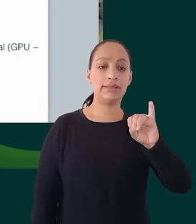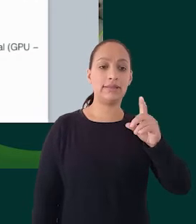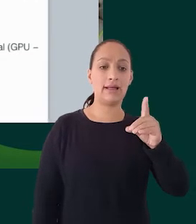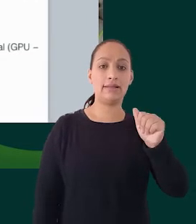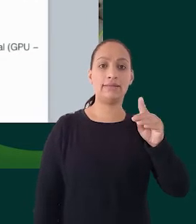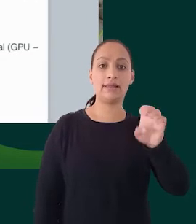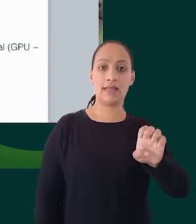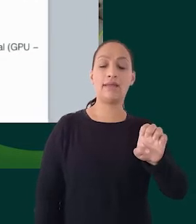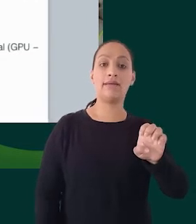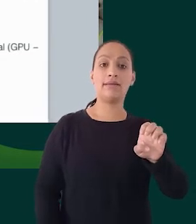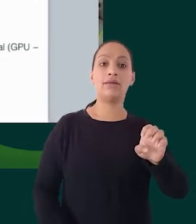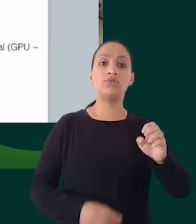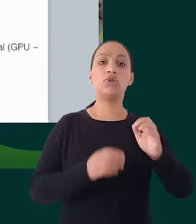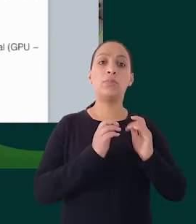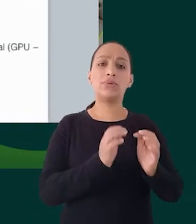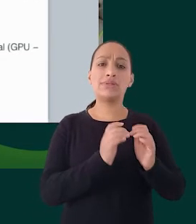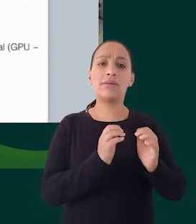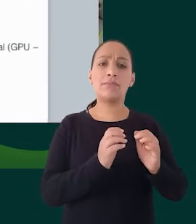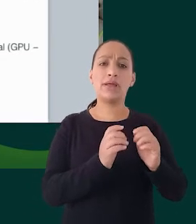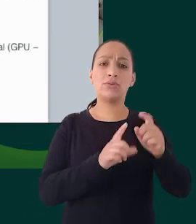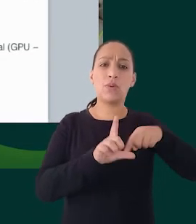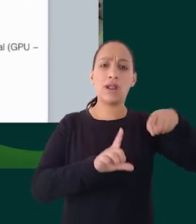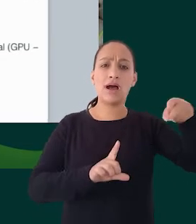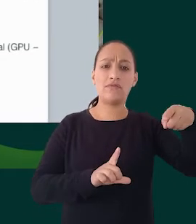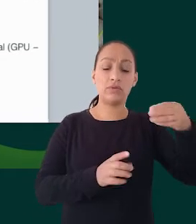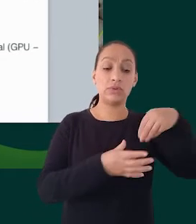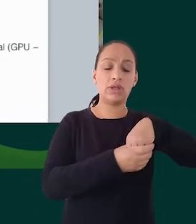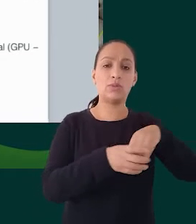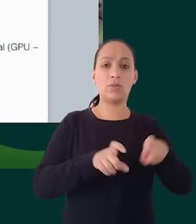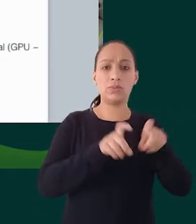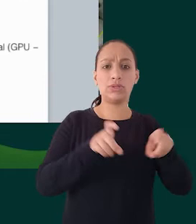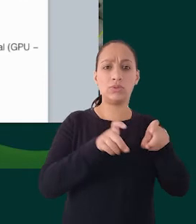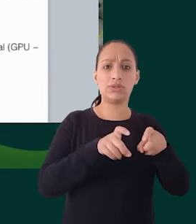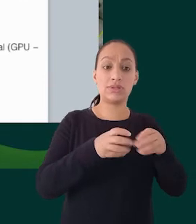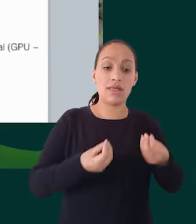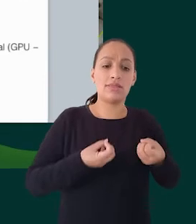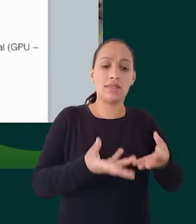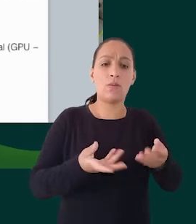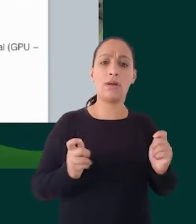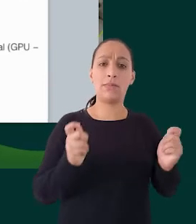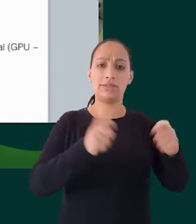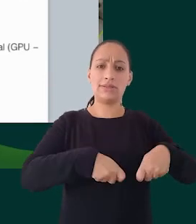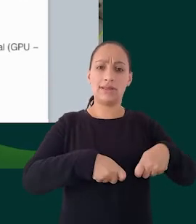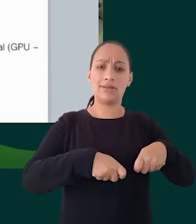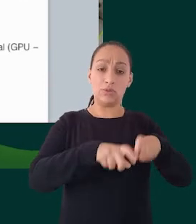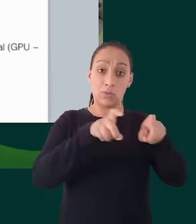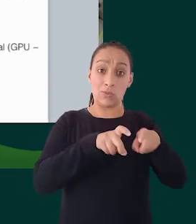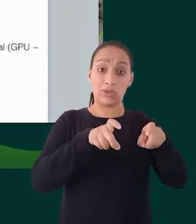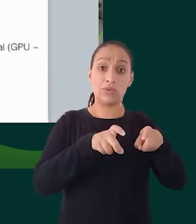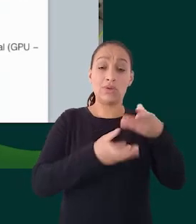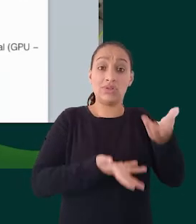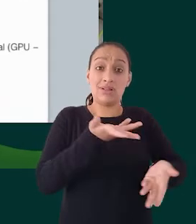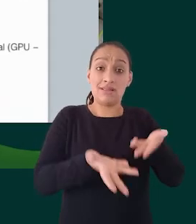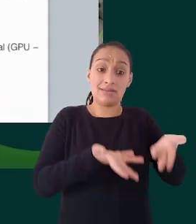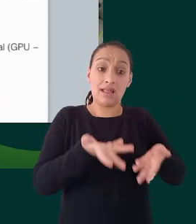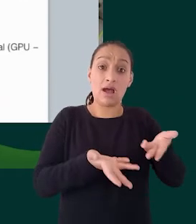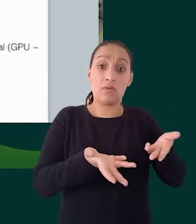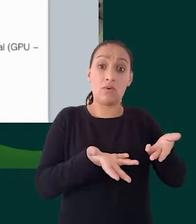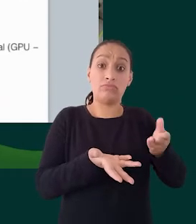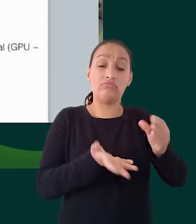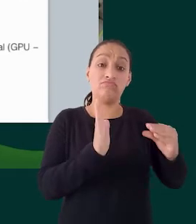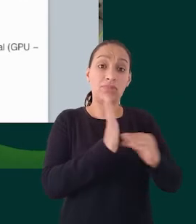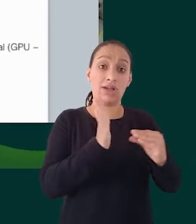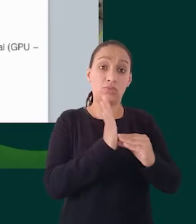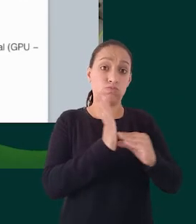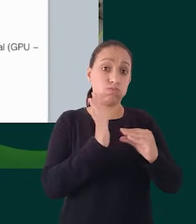que aceleraram muito a capacidade desses computadores lidarem, né, com um grande volume de dados.